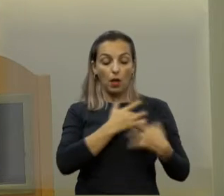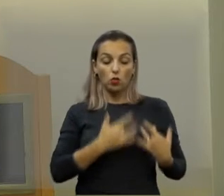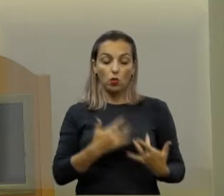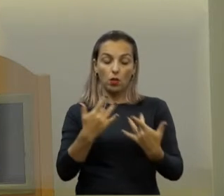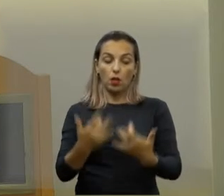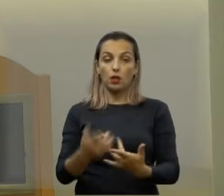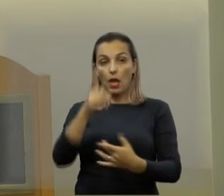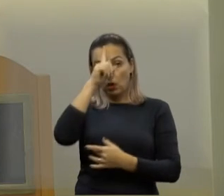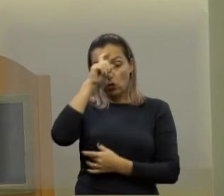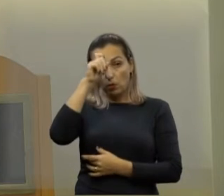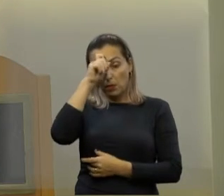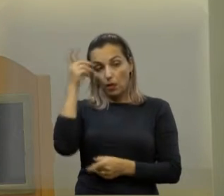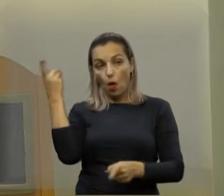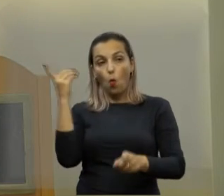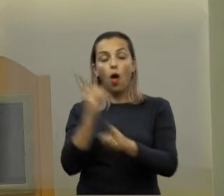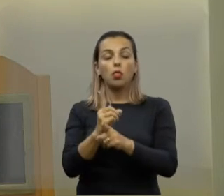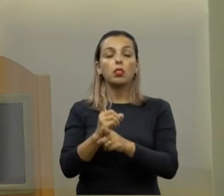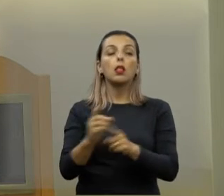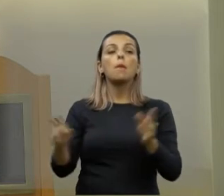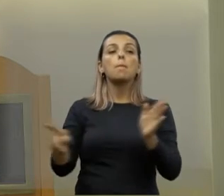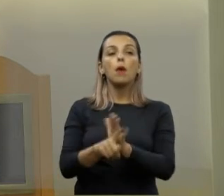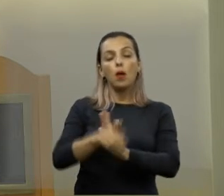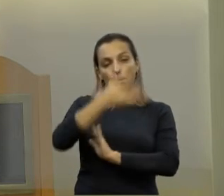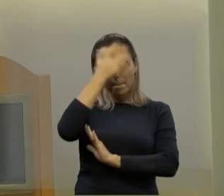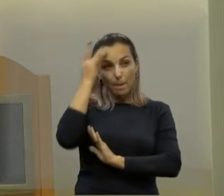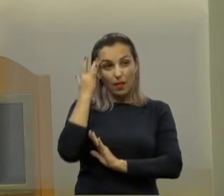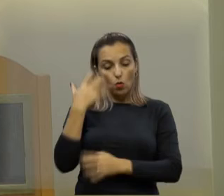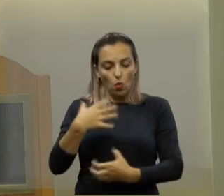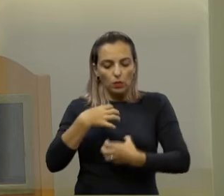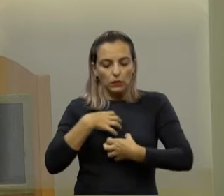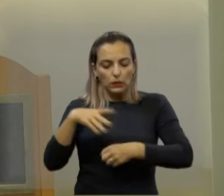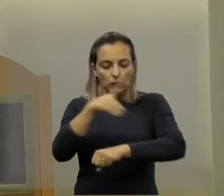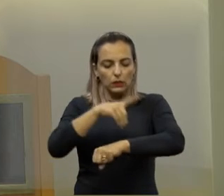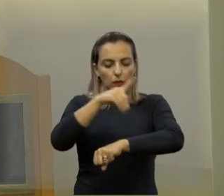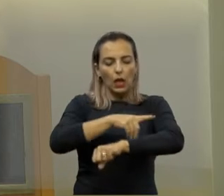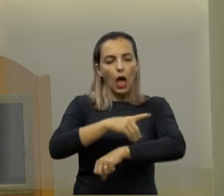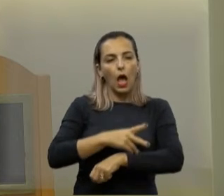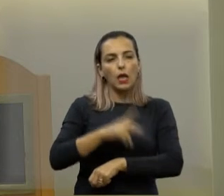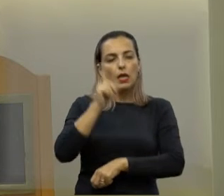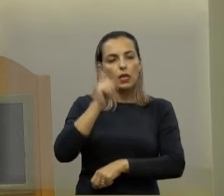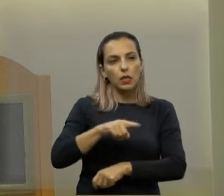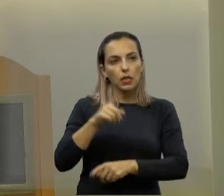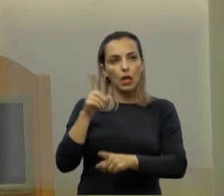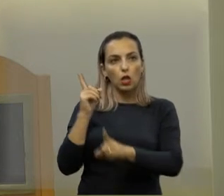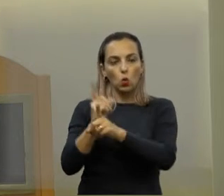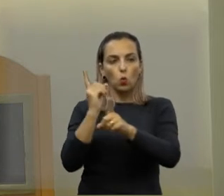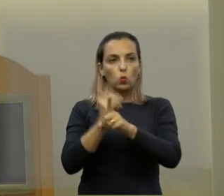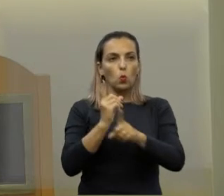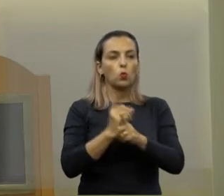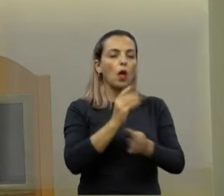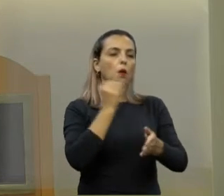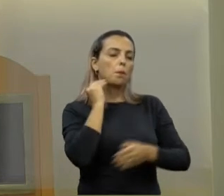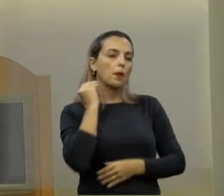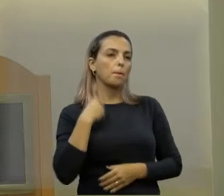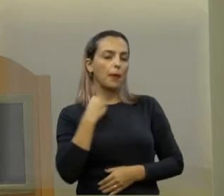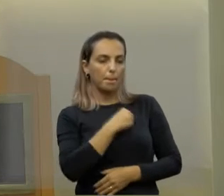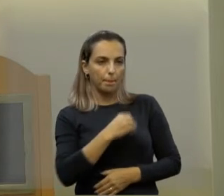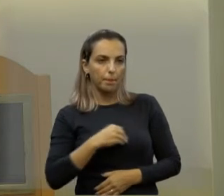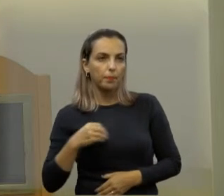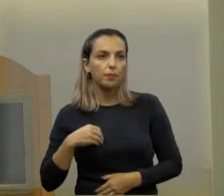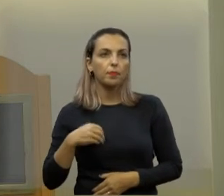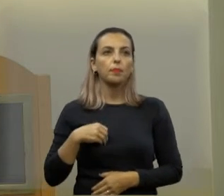campanha passará a atender seus suspeitos de dengue né oferecendo consultas exames reidratação